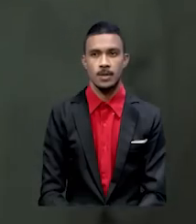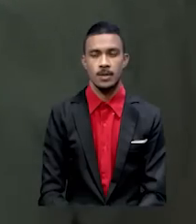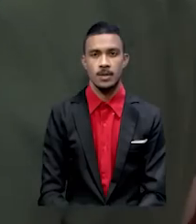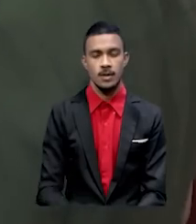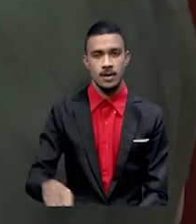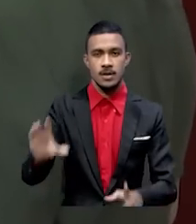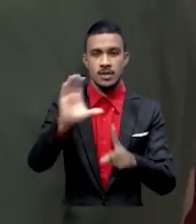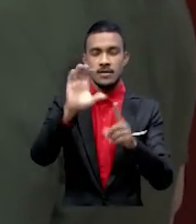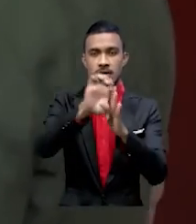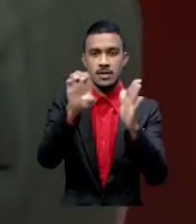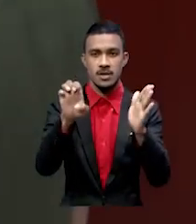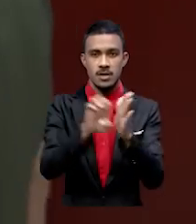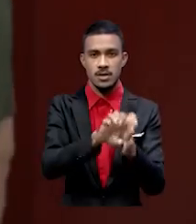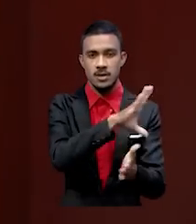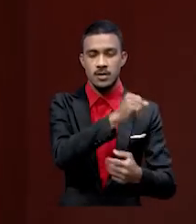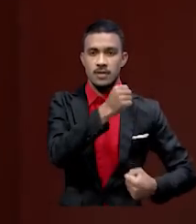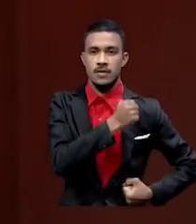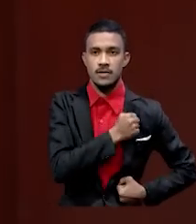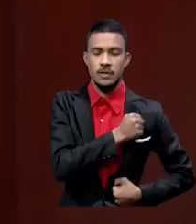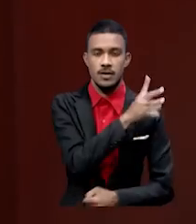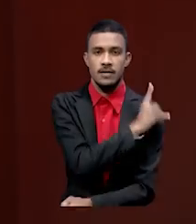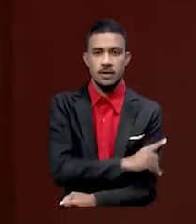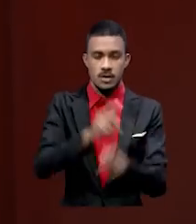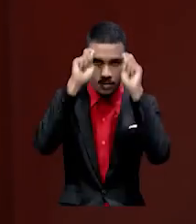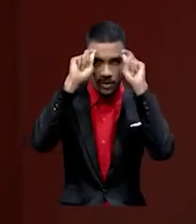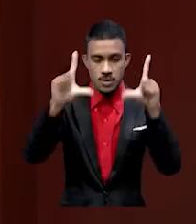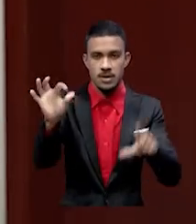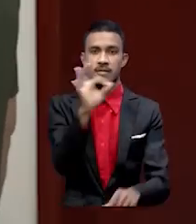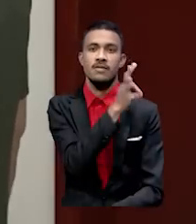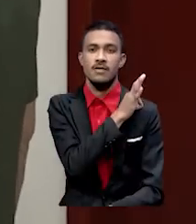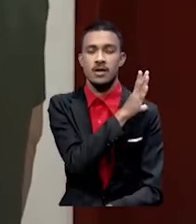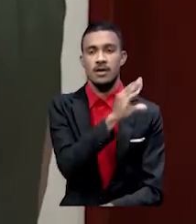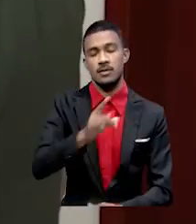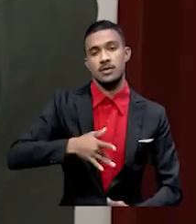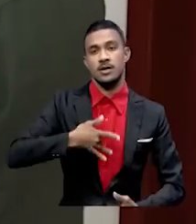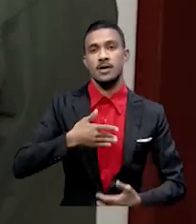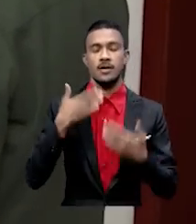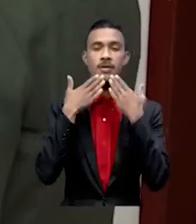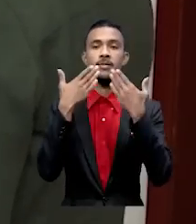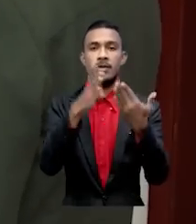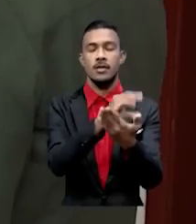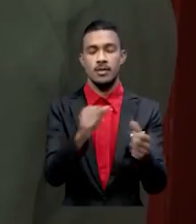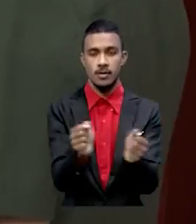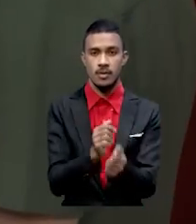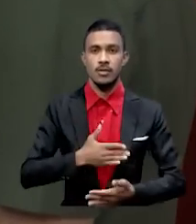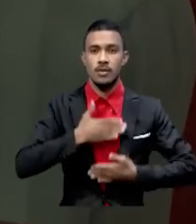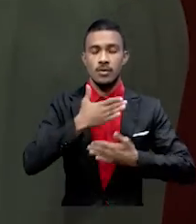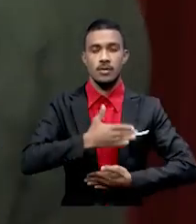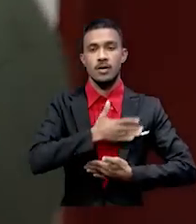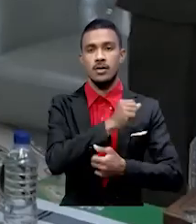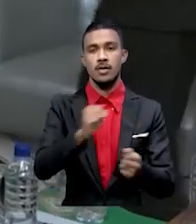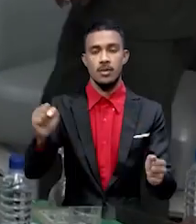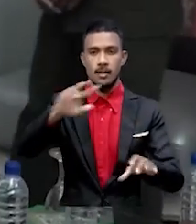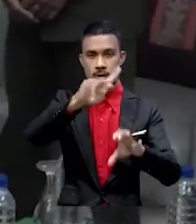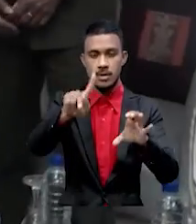Chefe de Estado-Maior-General Falintil Força Defesa Timor-Leste, Tenente-General Falu Ratelaik, sente orgulho. Ho aparência cairá a Xanana Guzmão, ho de